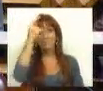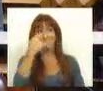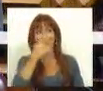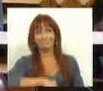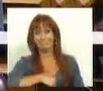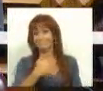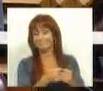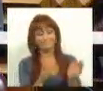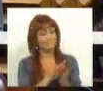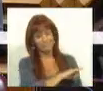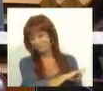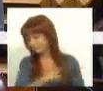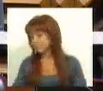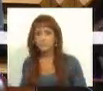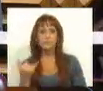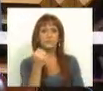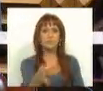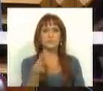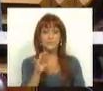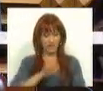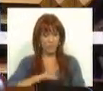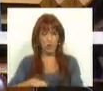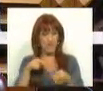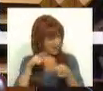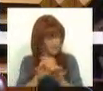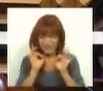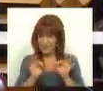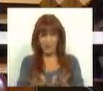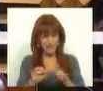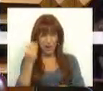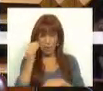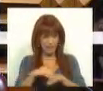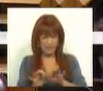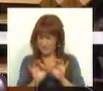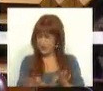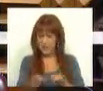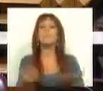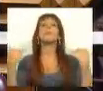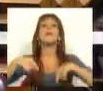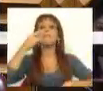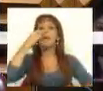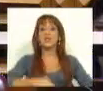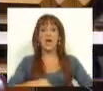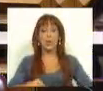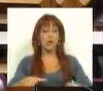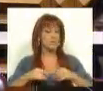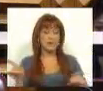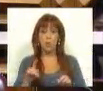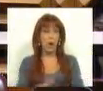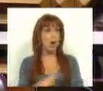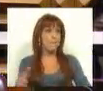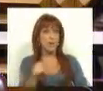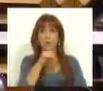falhou em toda a linha em 2012 com esta mesmíssima receita. Mas se é errado e inaceitável o aumento